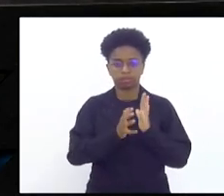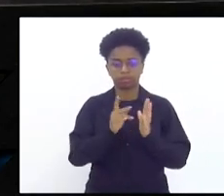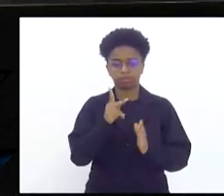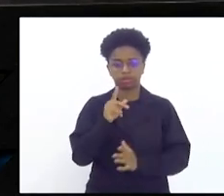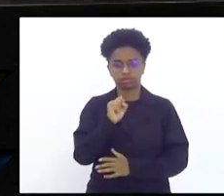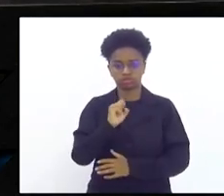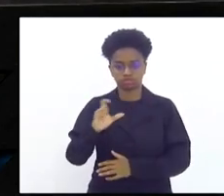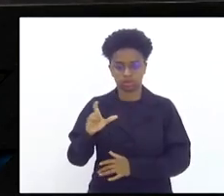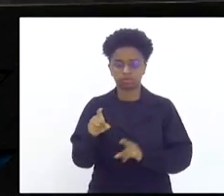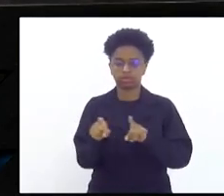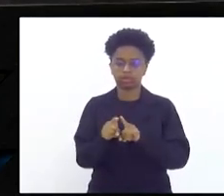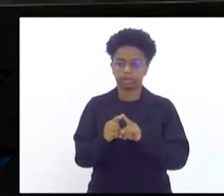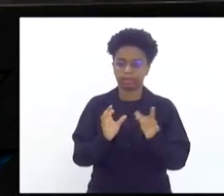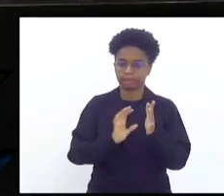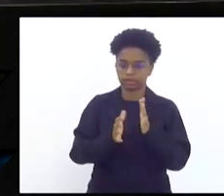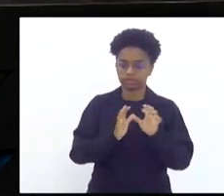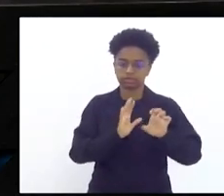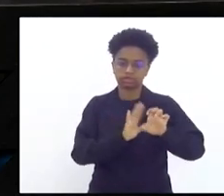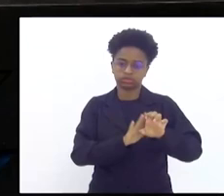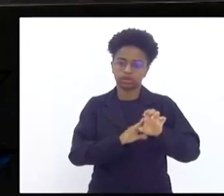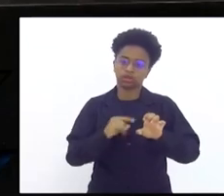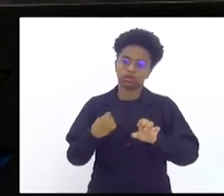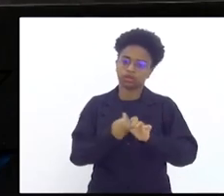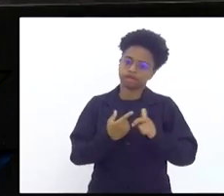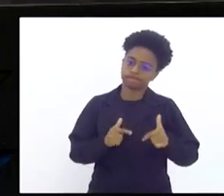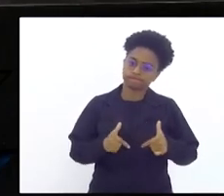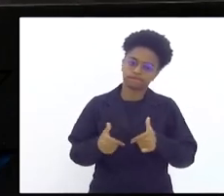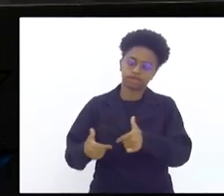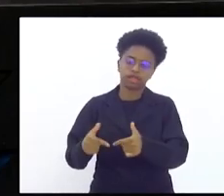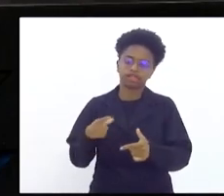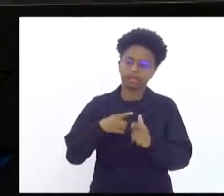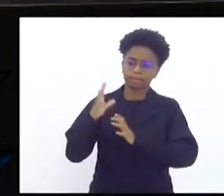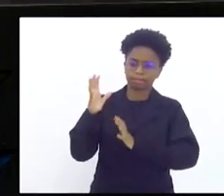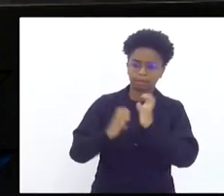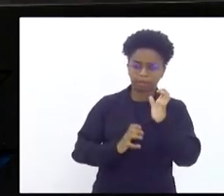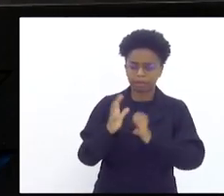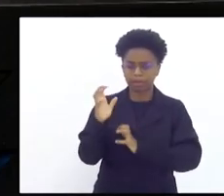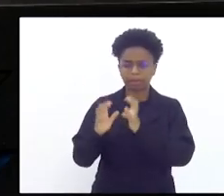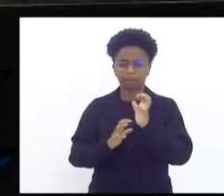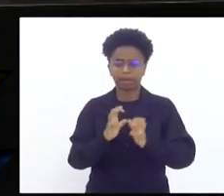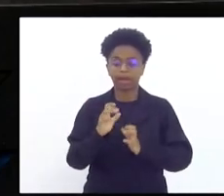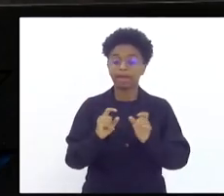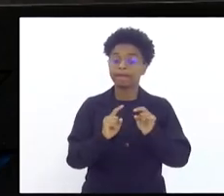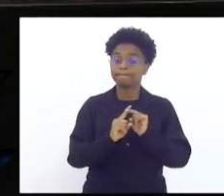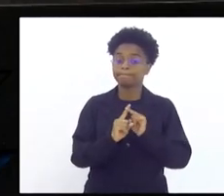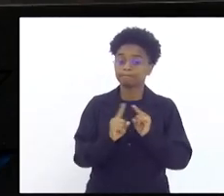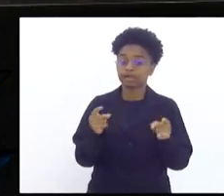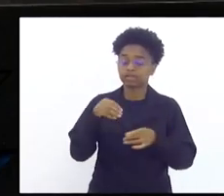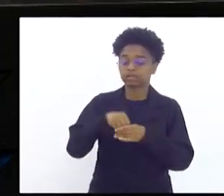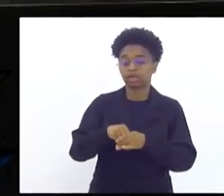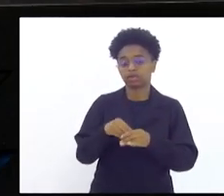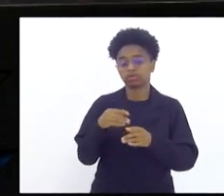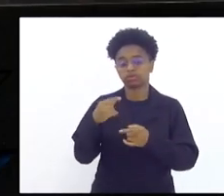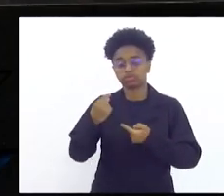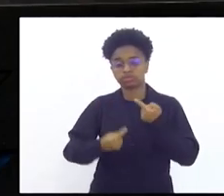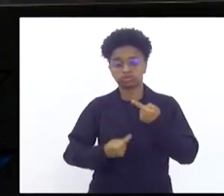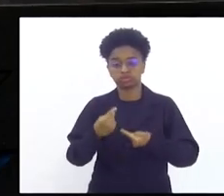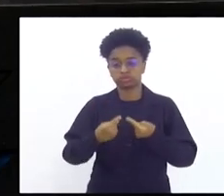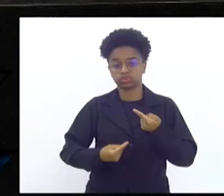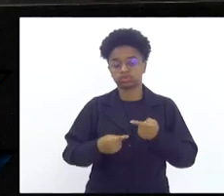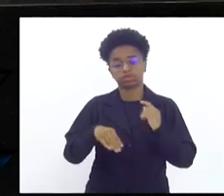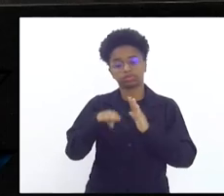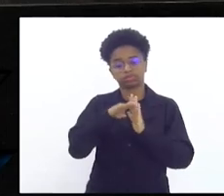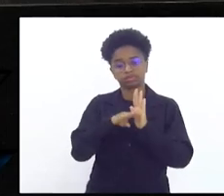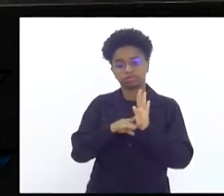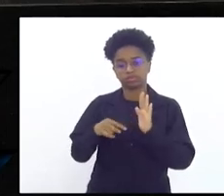de esquerda nós bateremos de frente e teremos debates acalorados duríssimos mas dentro de um debate programático que